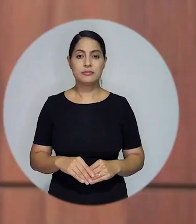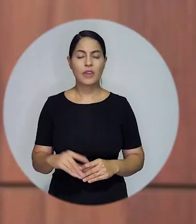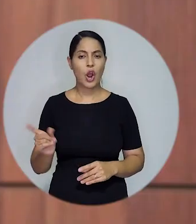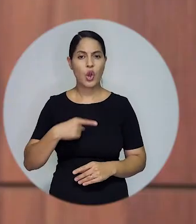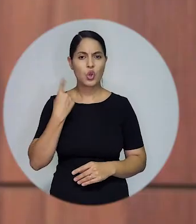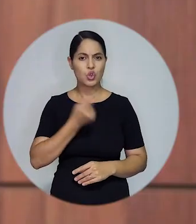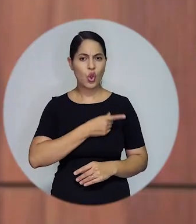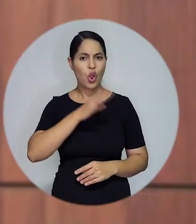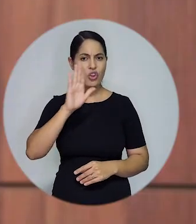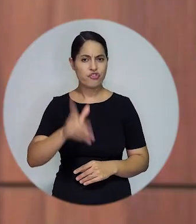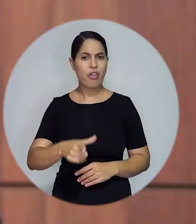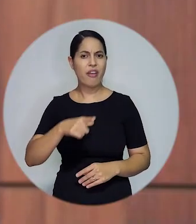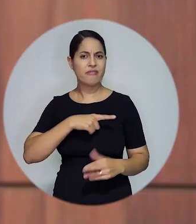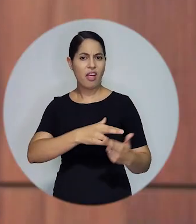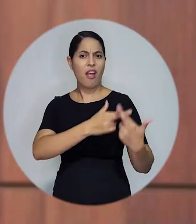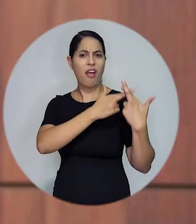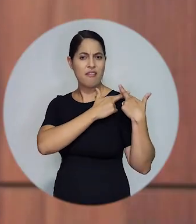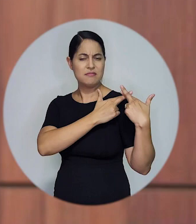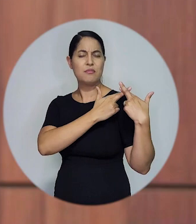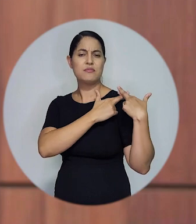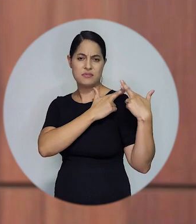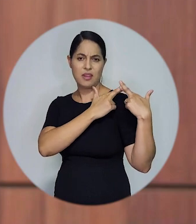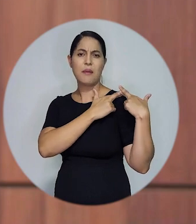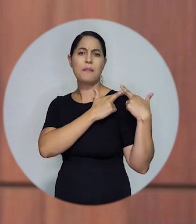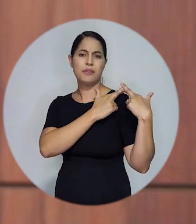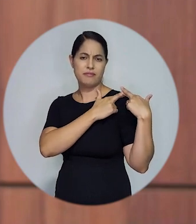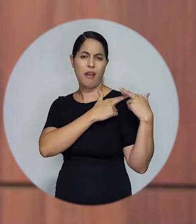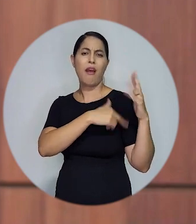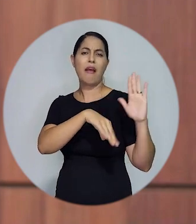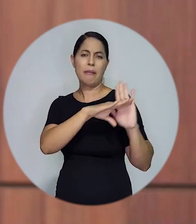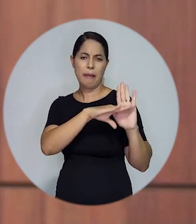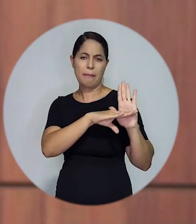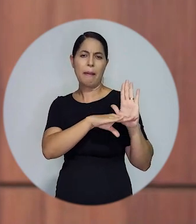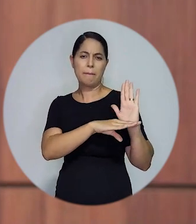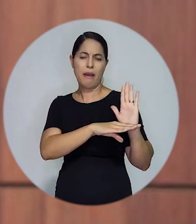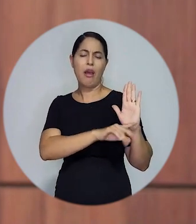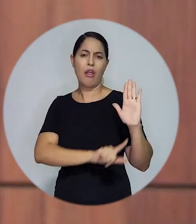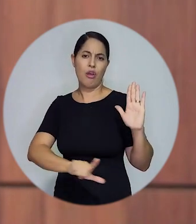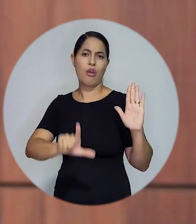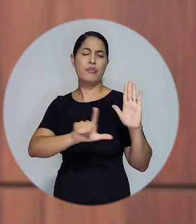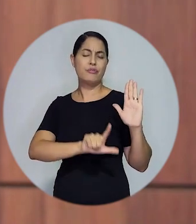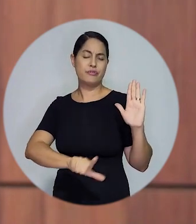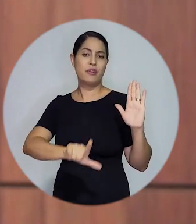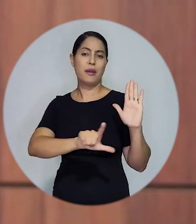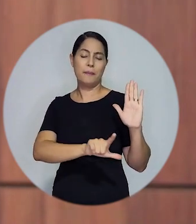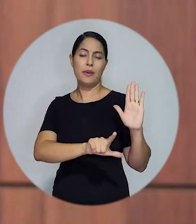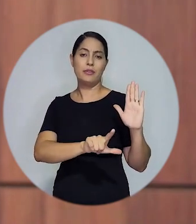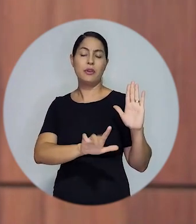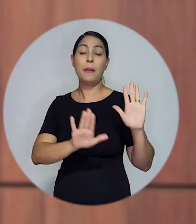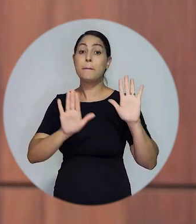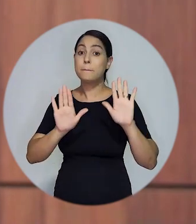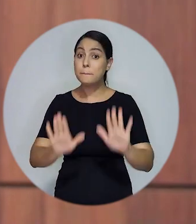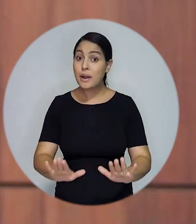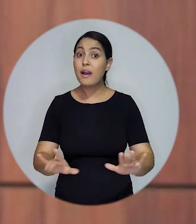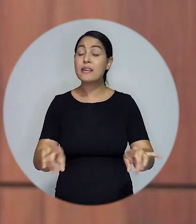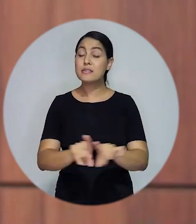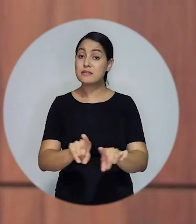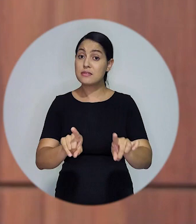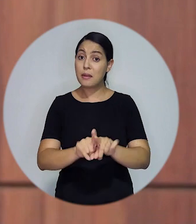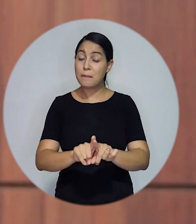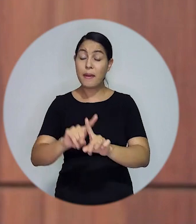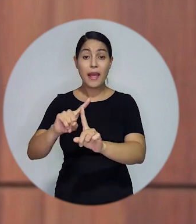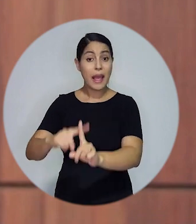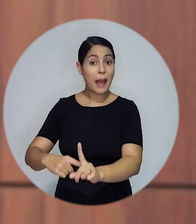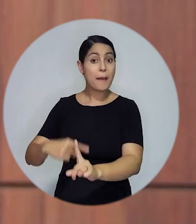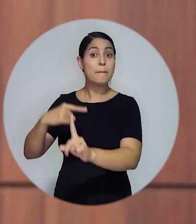Para além das nossas legítimas responsabilidades de natureza classista e corporativa, a Ordem dos Advogados